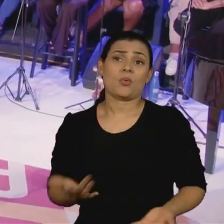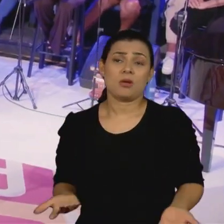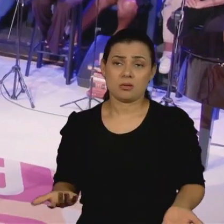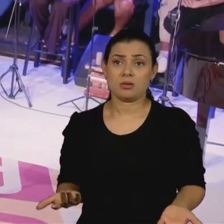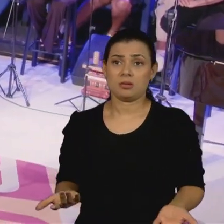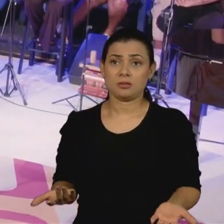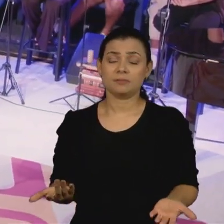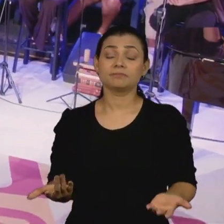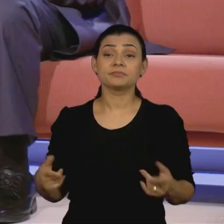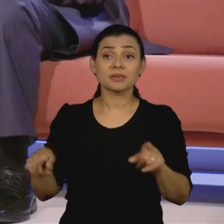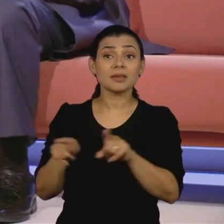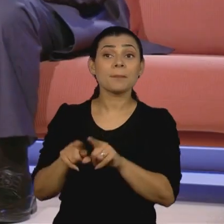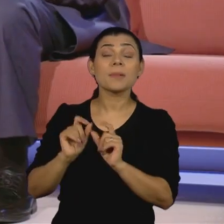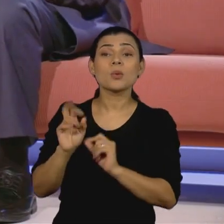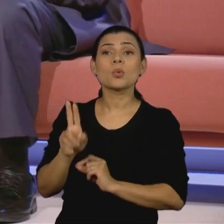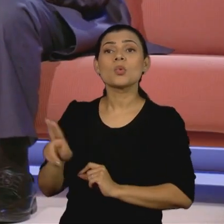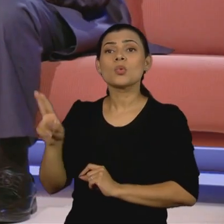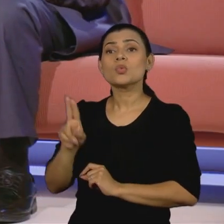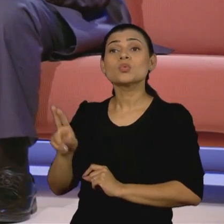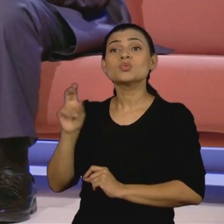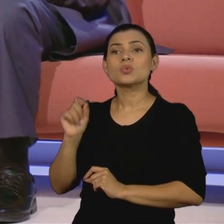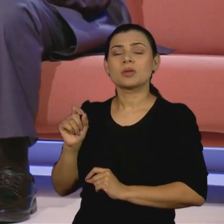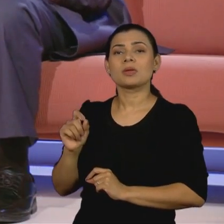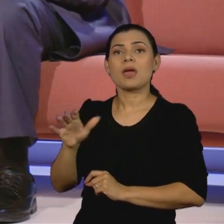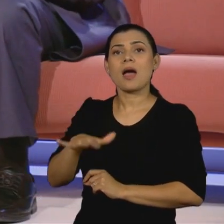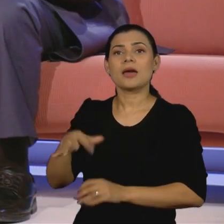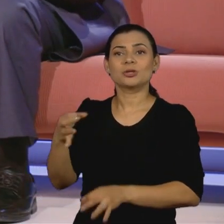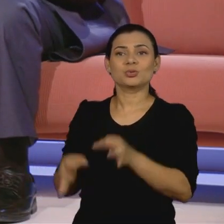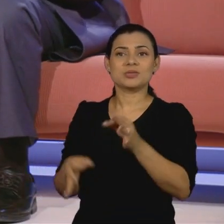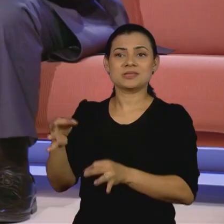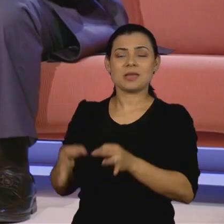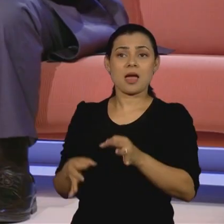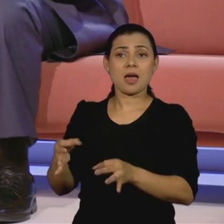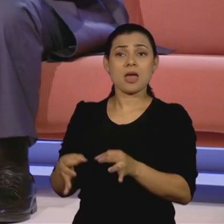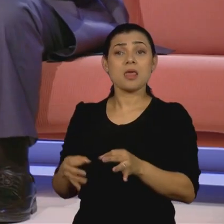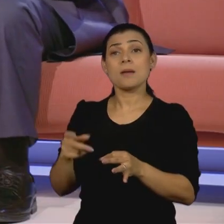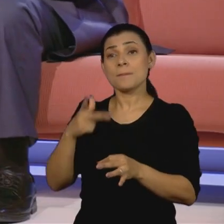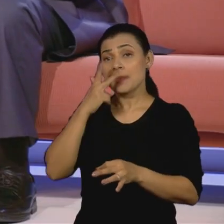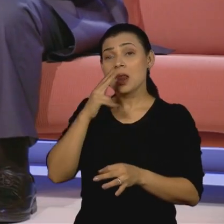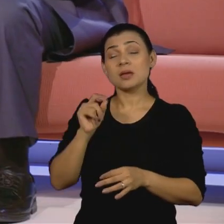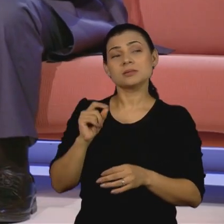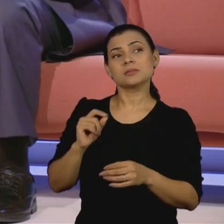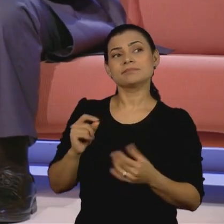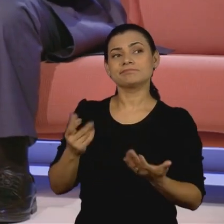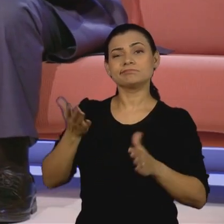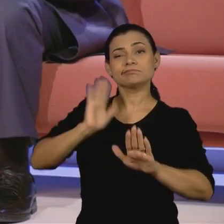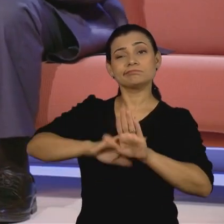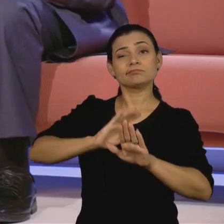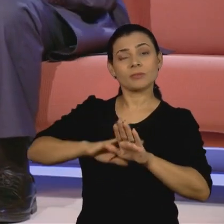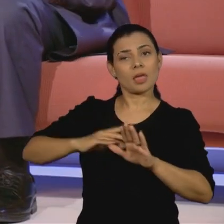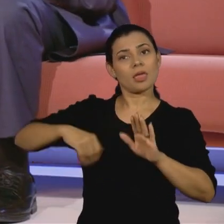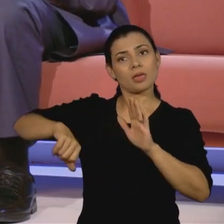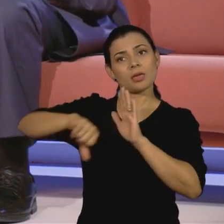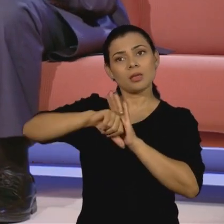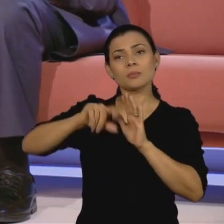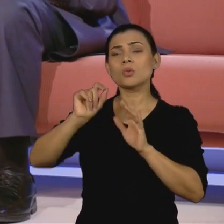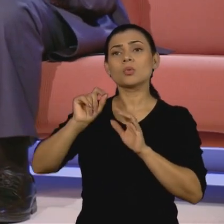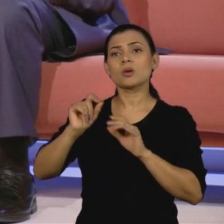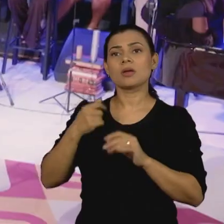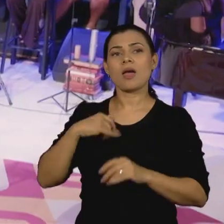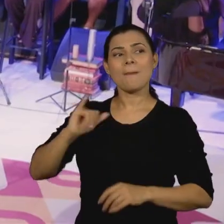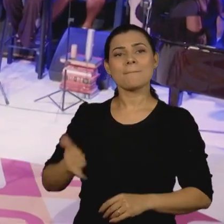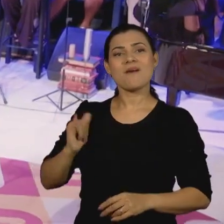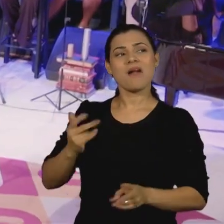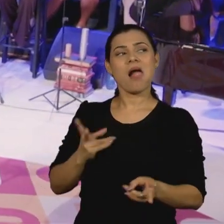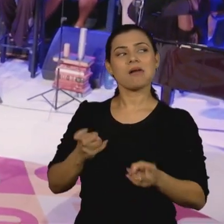uso predatório do próprio Poder Judiciário, para aí sim, de forma ilícita, se obter